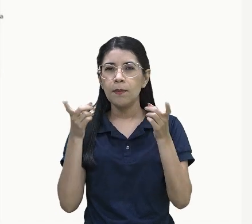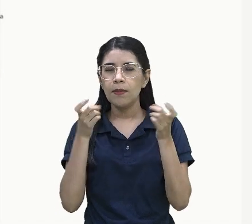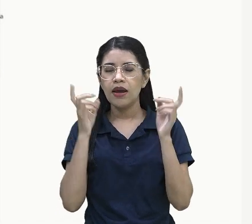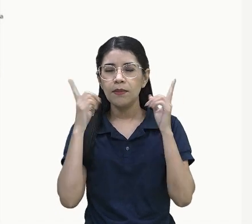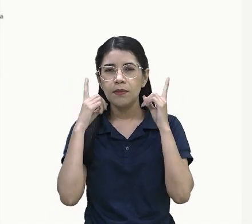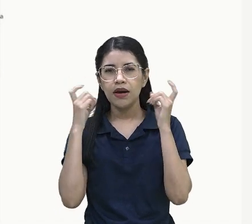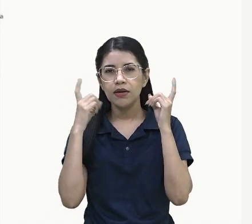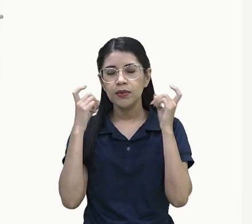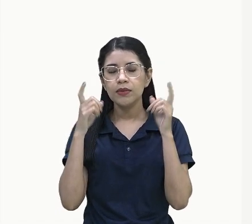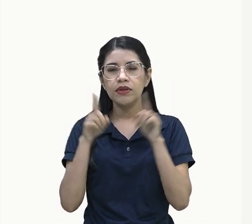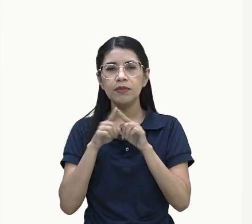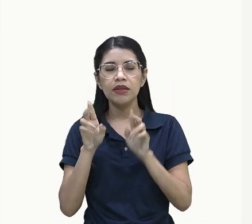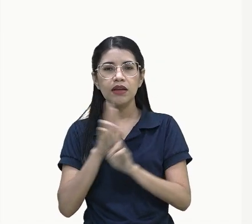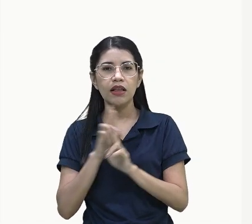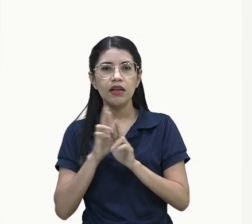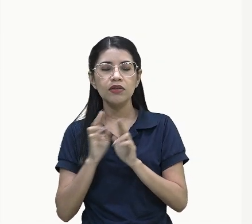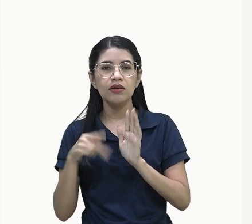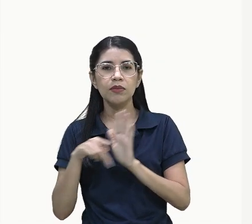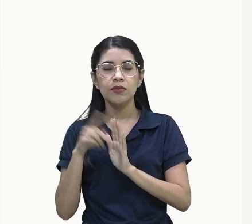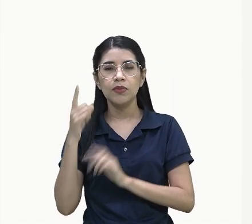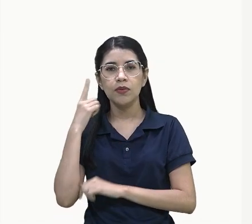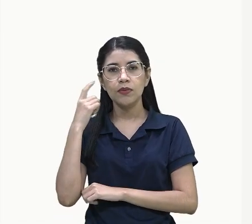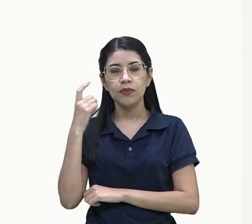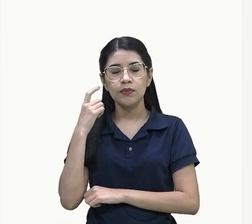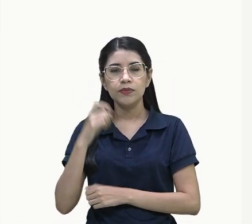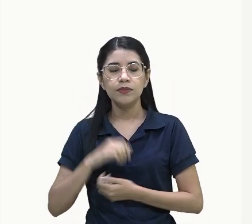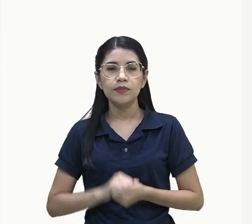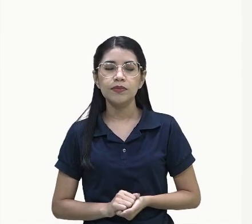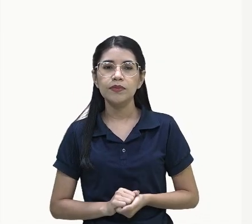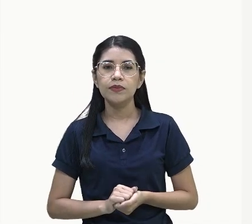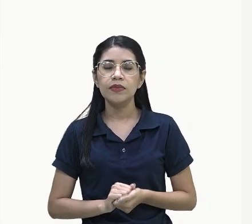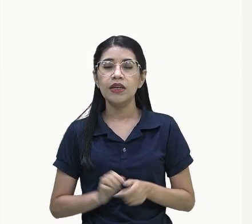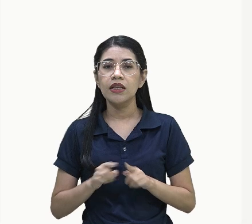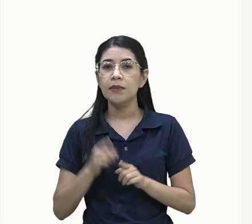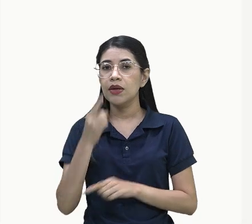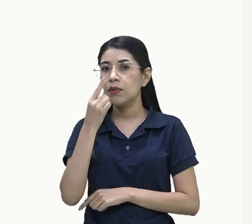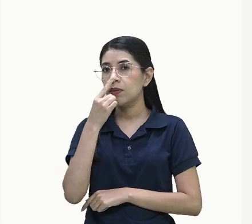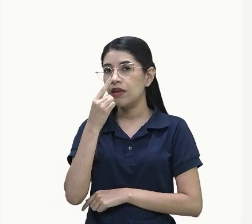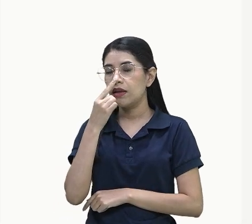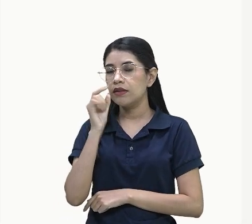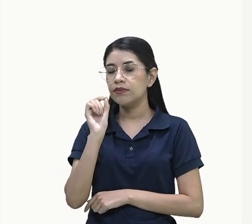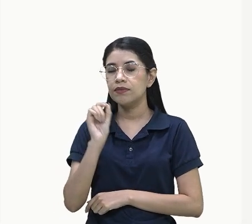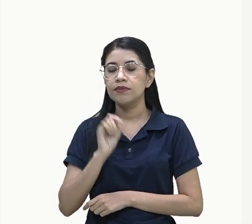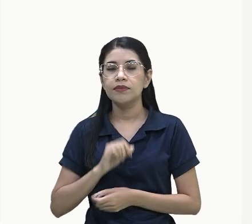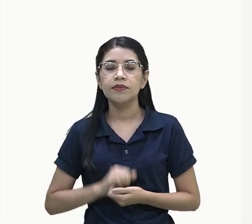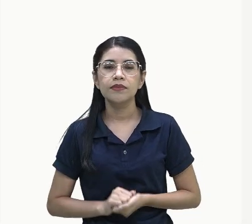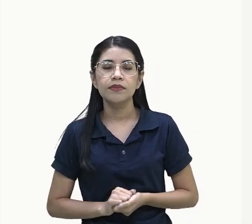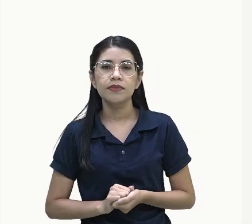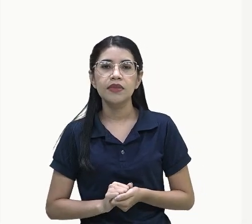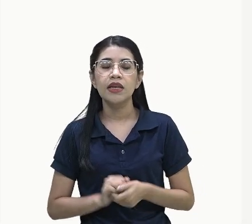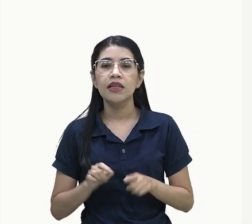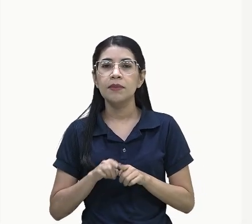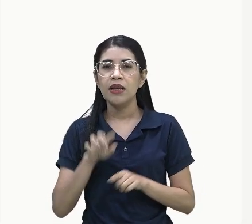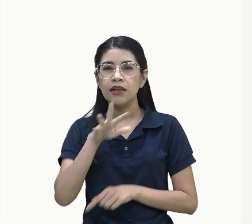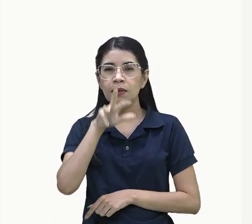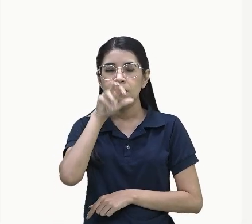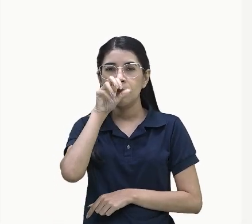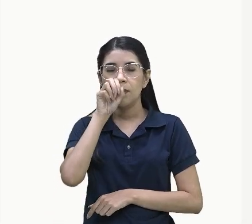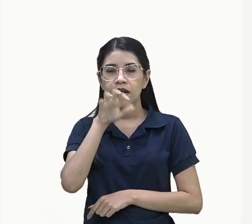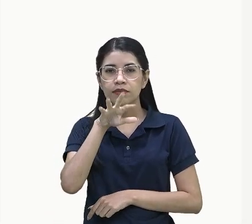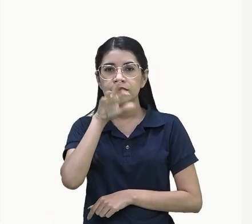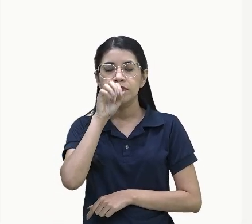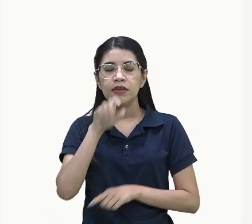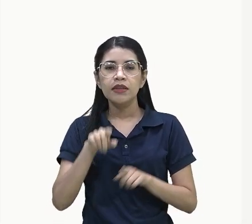relacionado com esse órgão receptor. Temos aí o nariz, né? O nariz é responsável pelo olfato, que